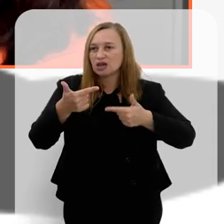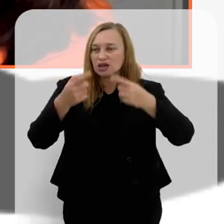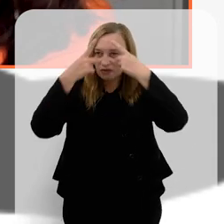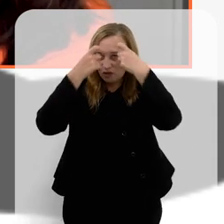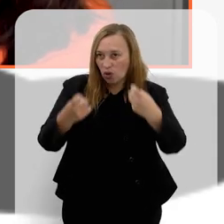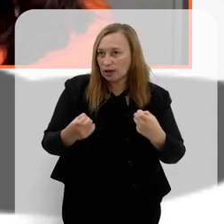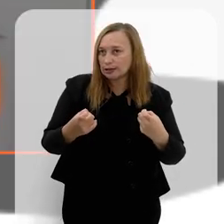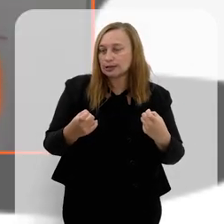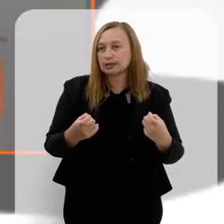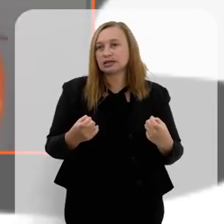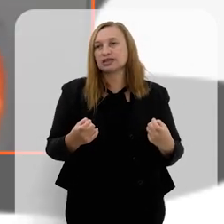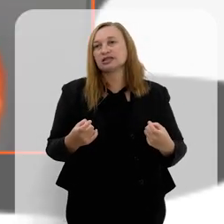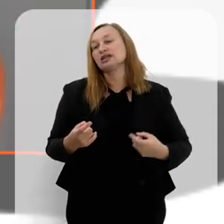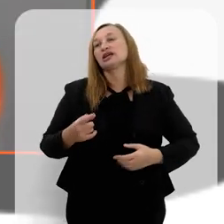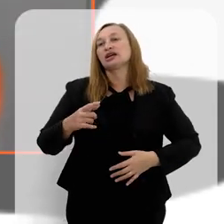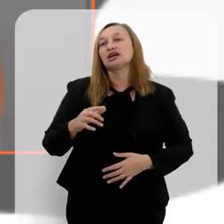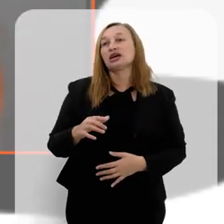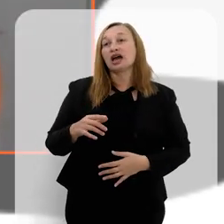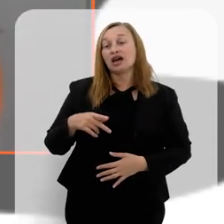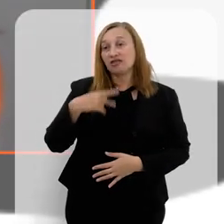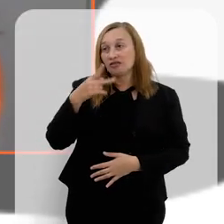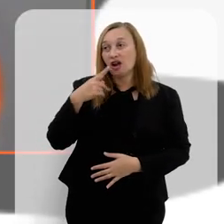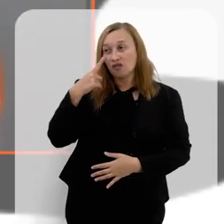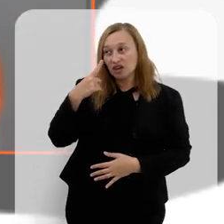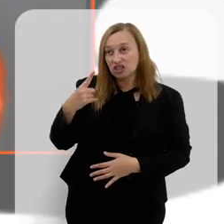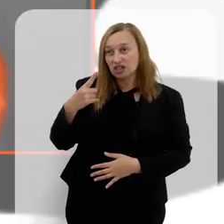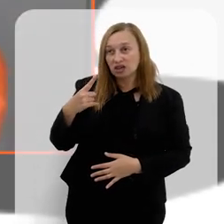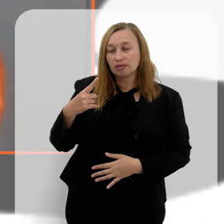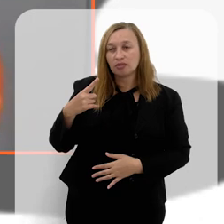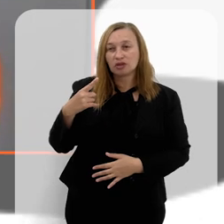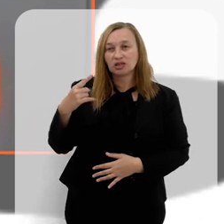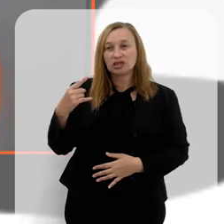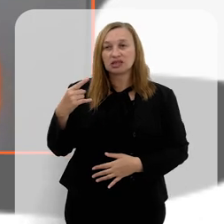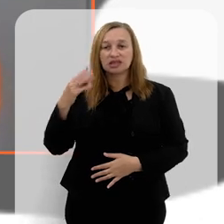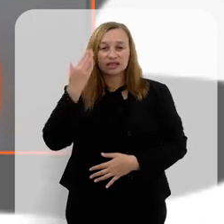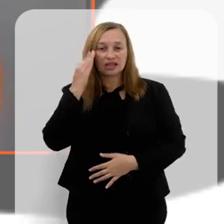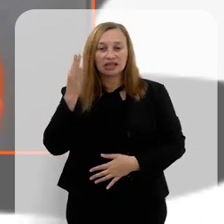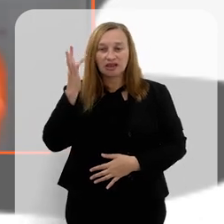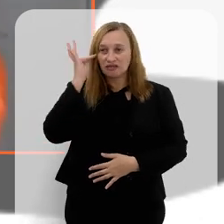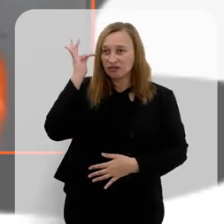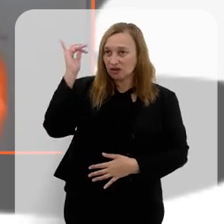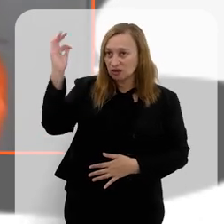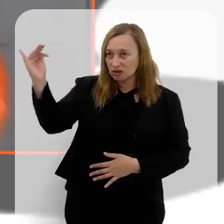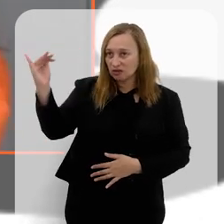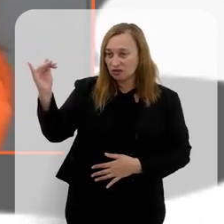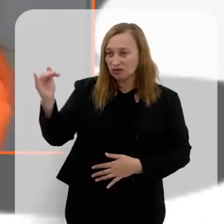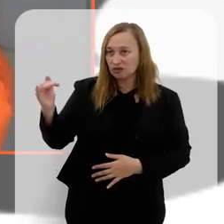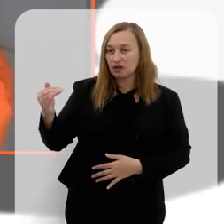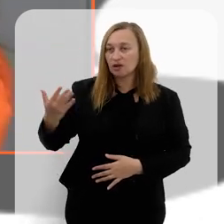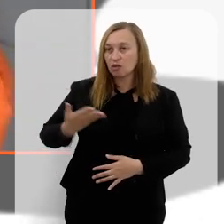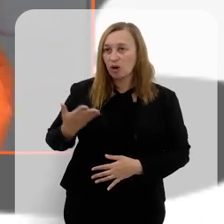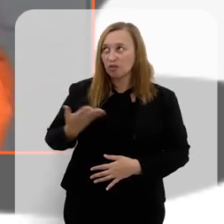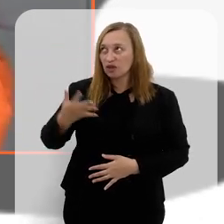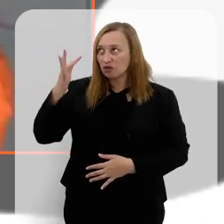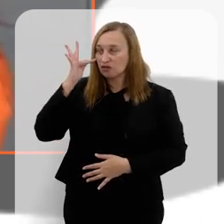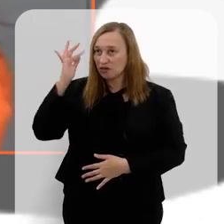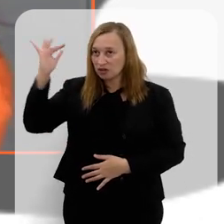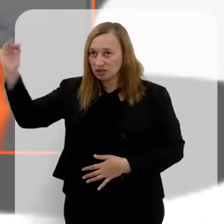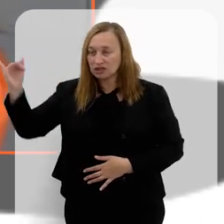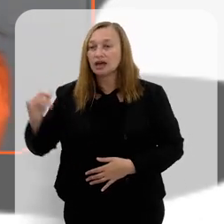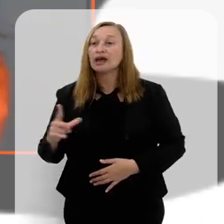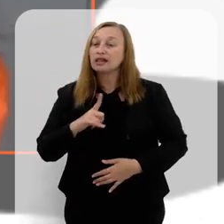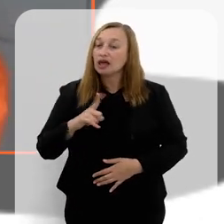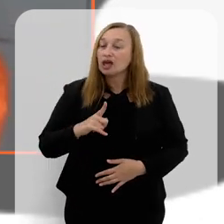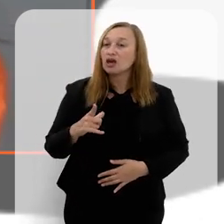violência. Aí o Frederic fala assim: olha a importância de você ter noções de filosofia, ó. Tem um grande